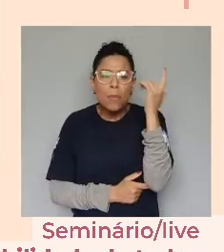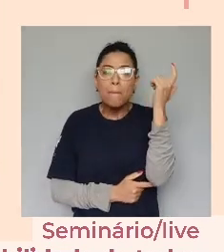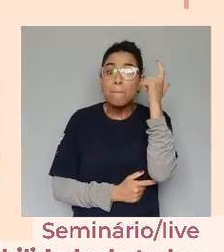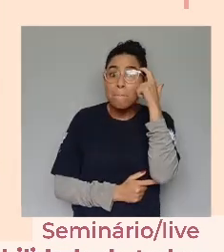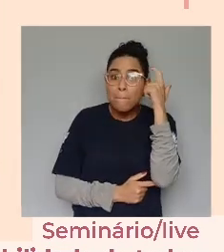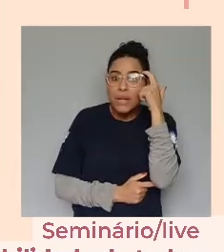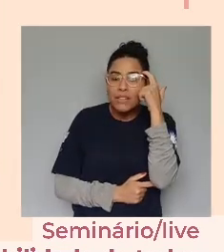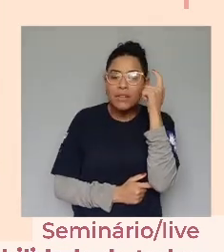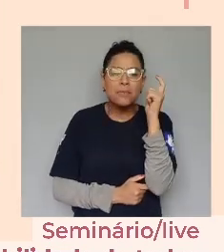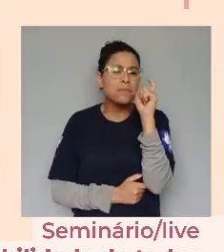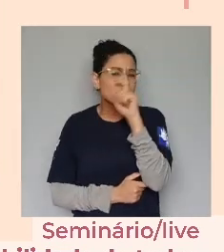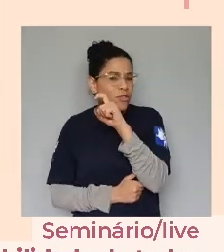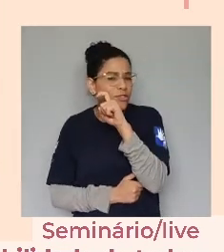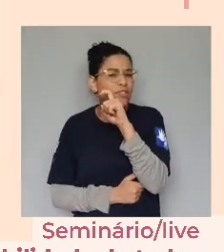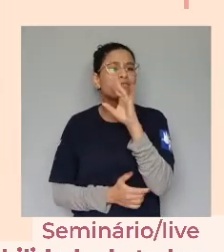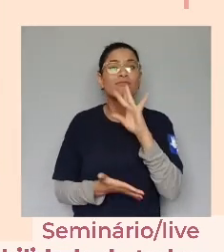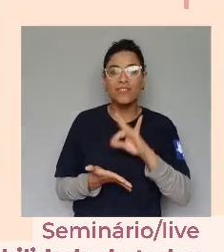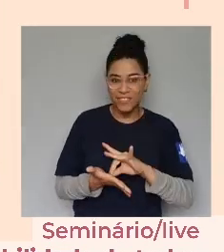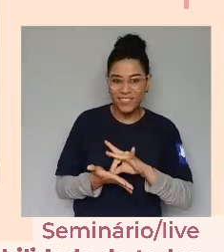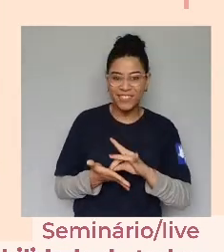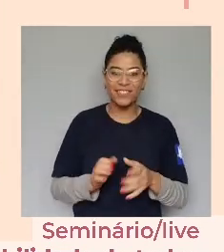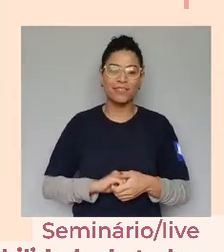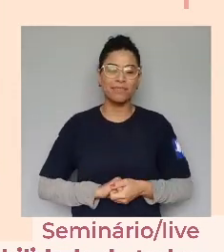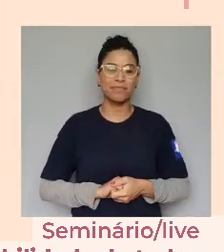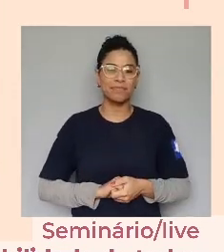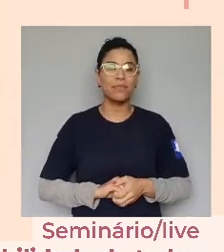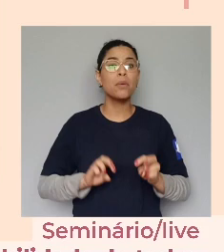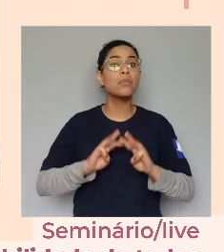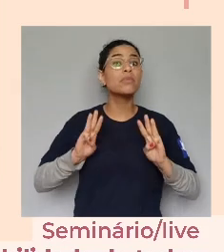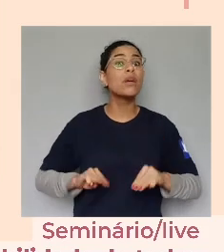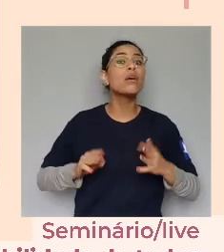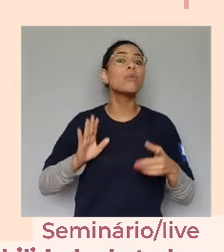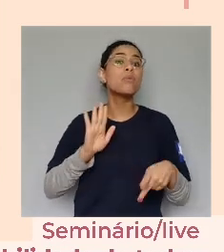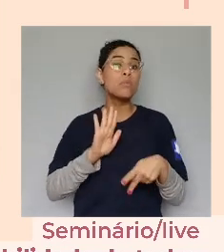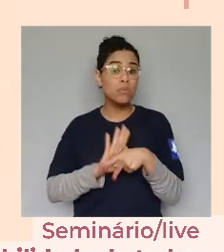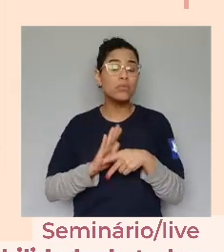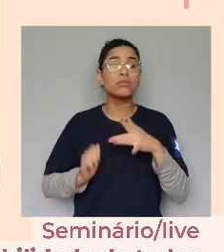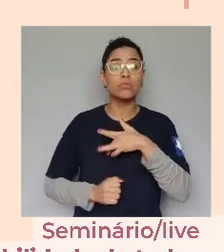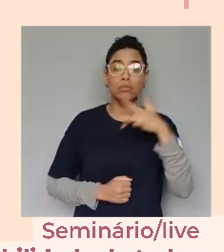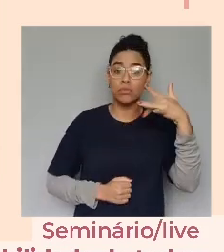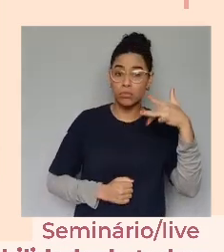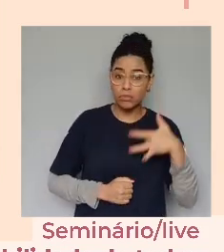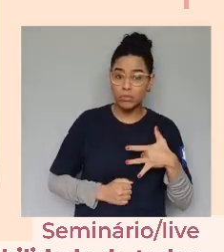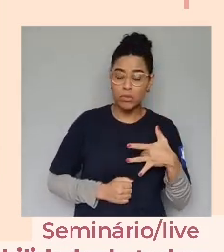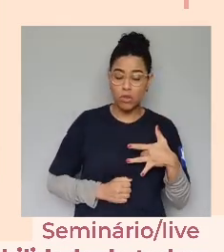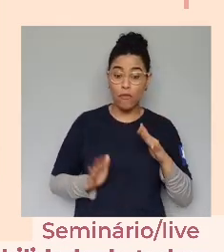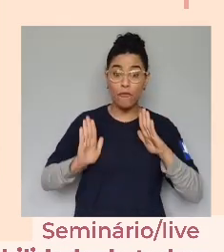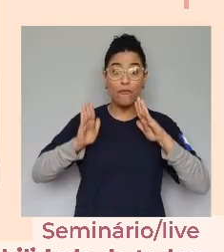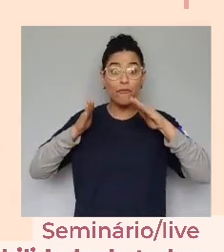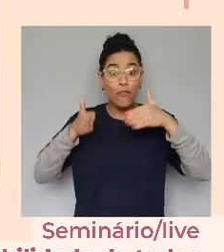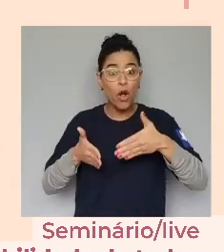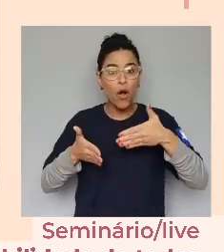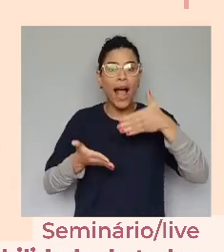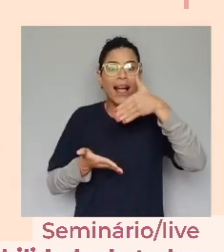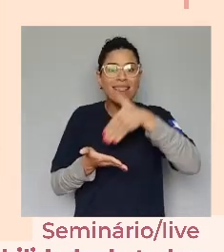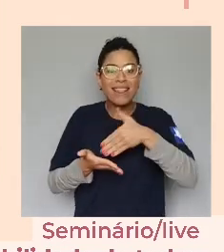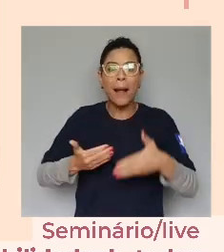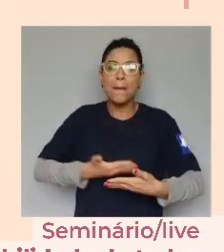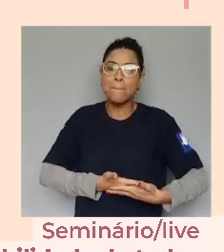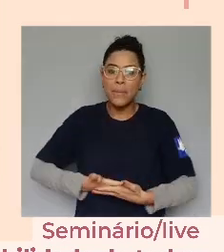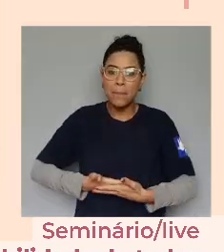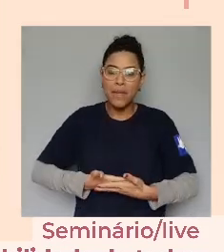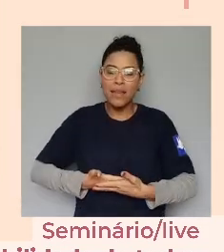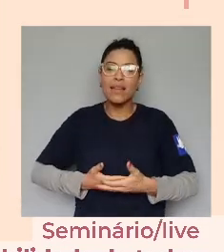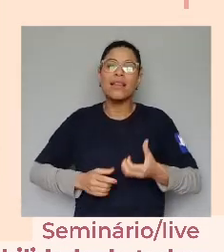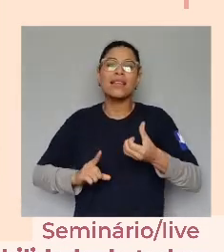nutriz. O Ministério da Saúde, ele considera que o aleitamento seja exclusivo até os 6 meses e